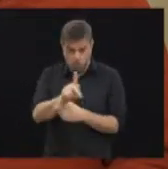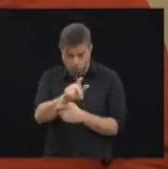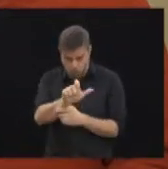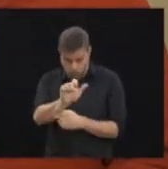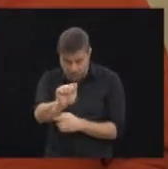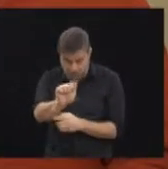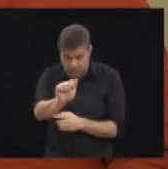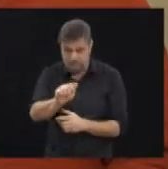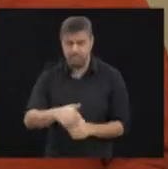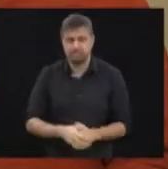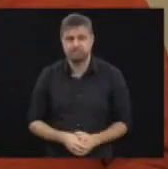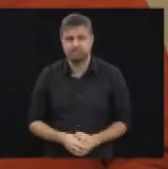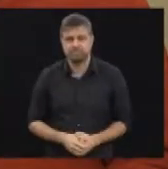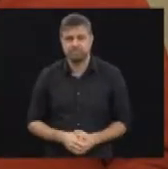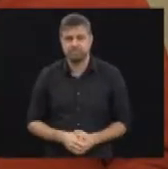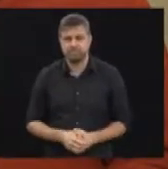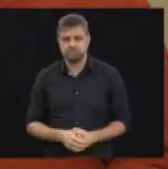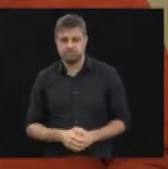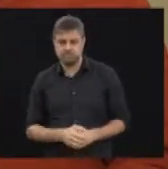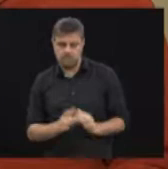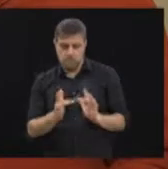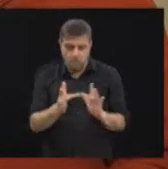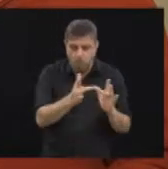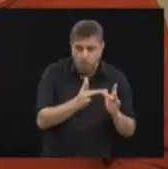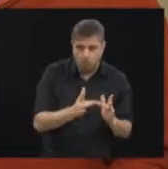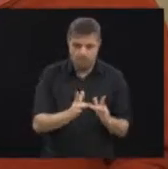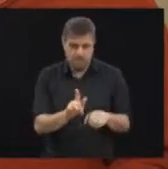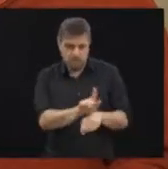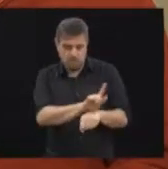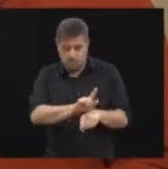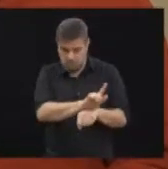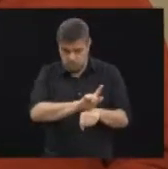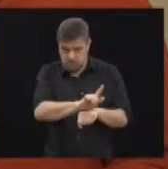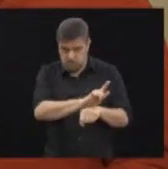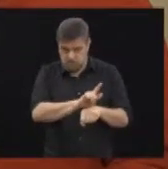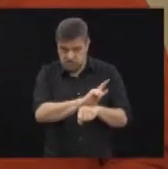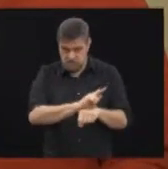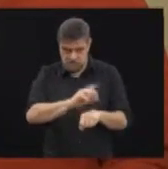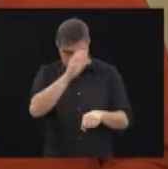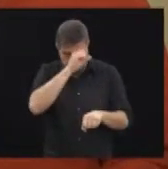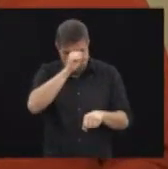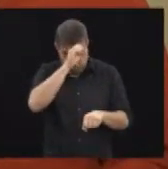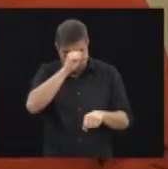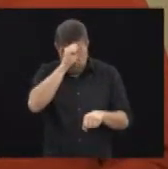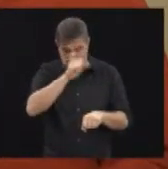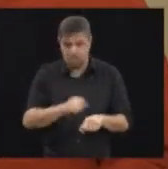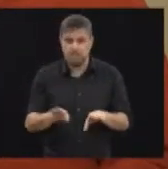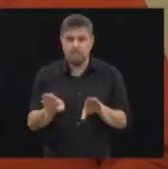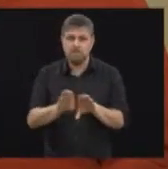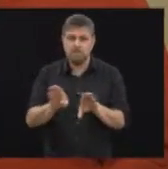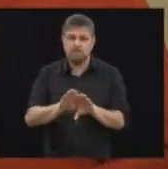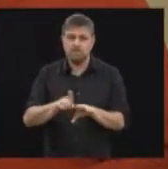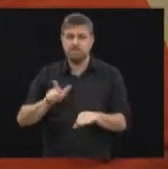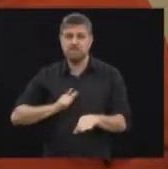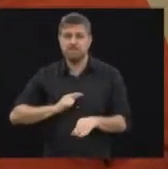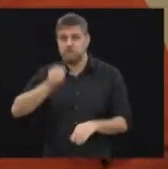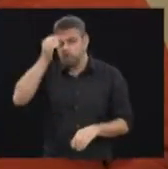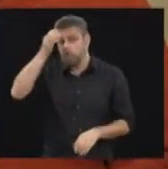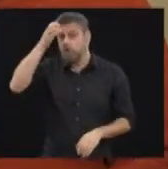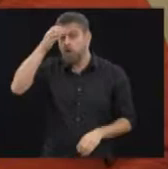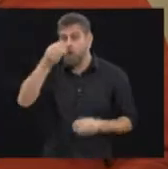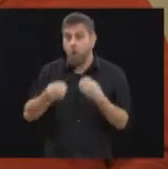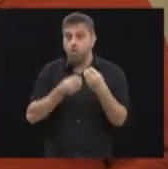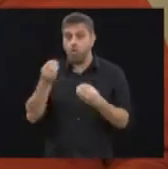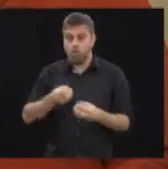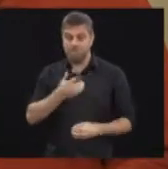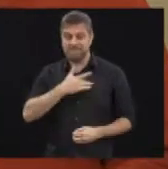para o contato com a gestão nos vários níveis, né, e também o conhecimento de como